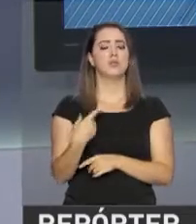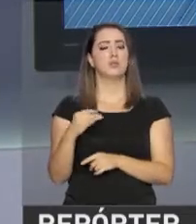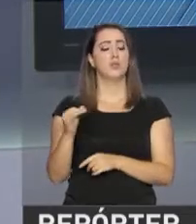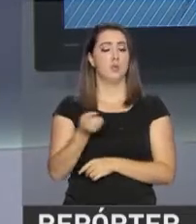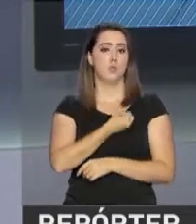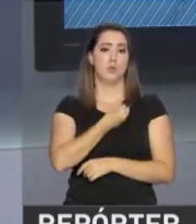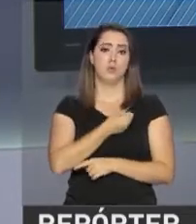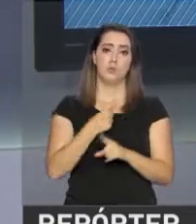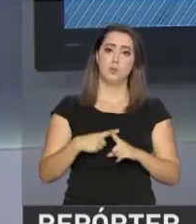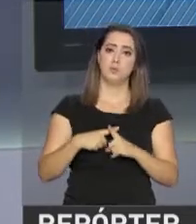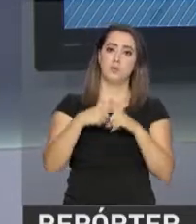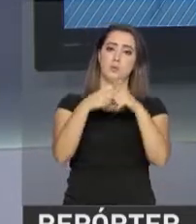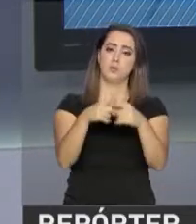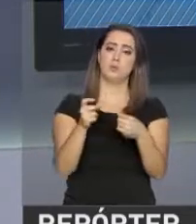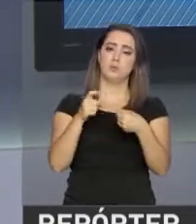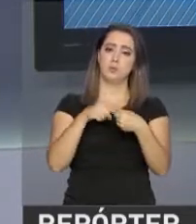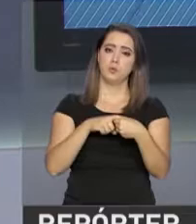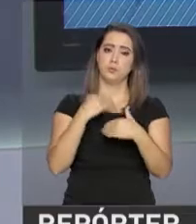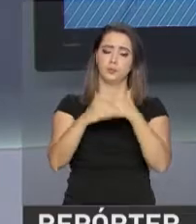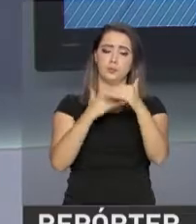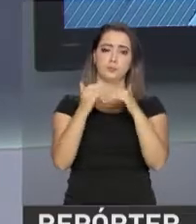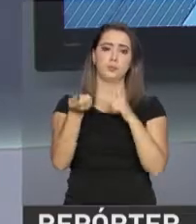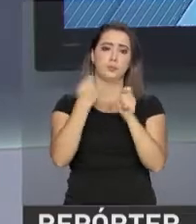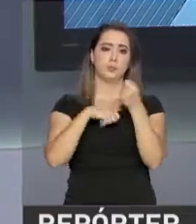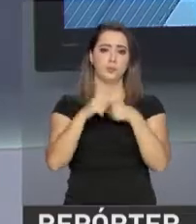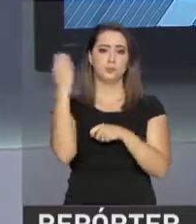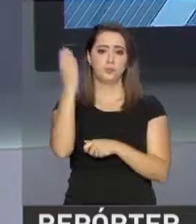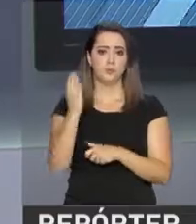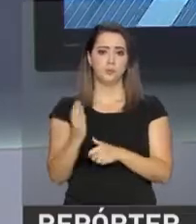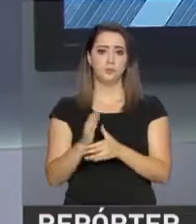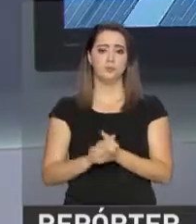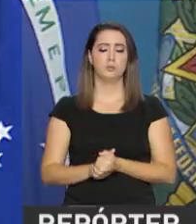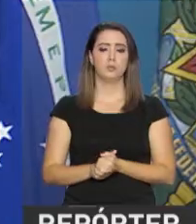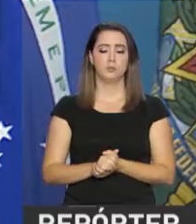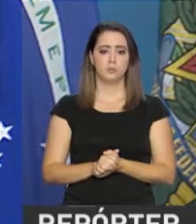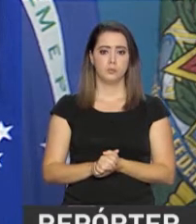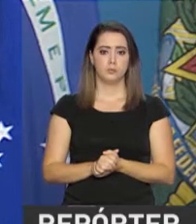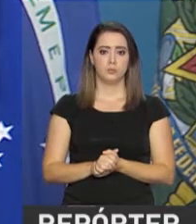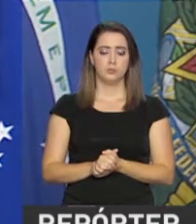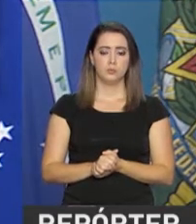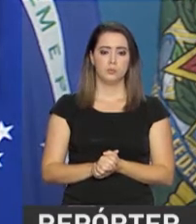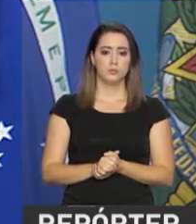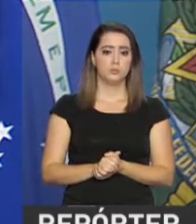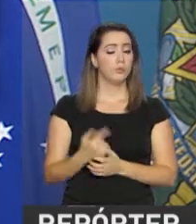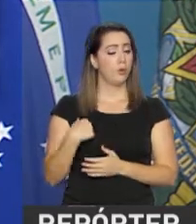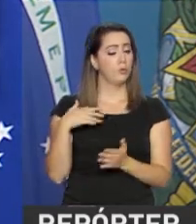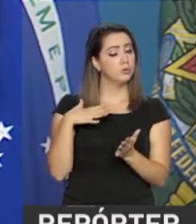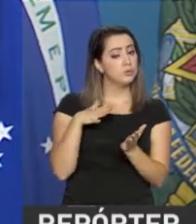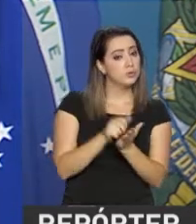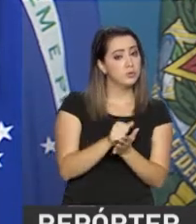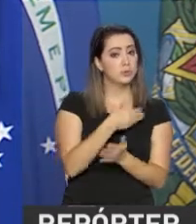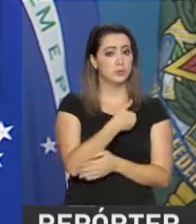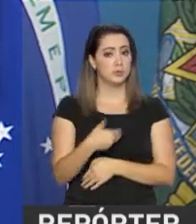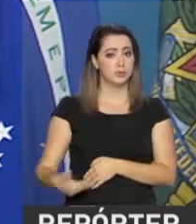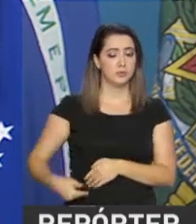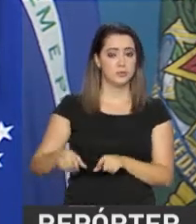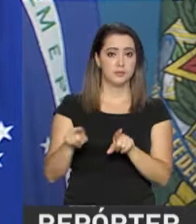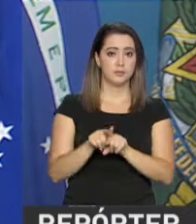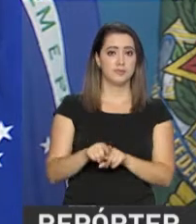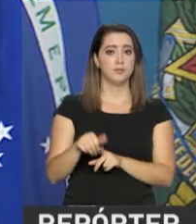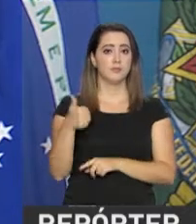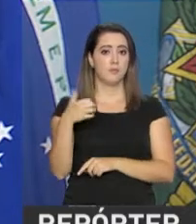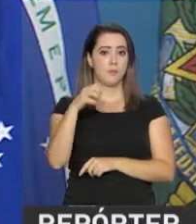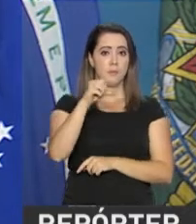que demonstraram a retomada da economia brasileira quando assumimos o governo praticamente